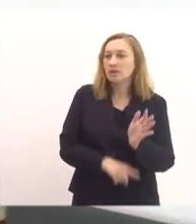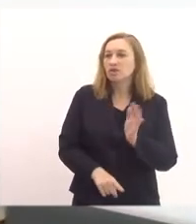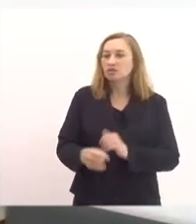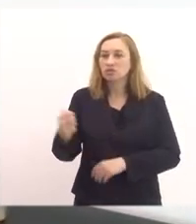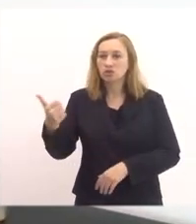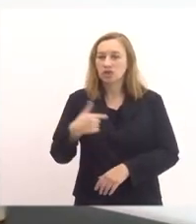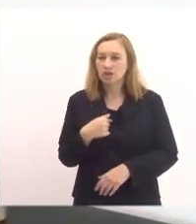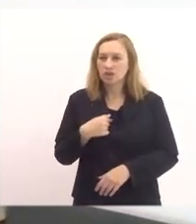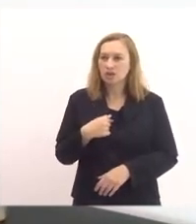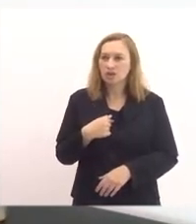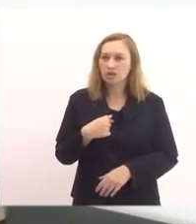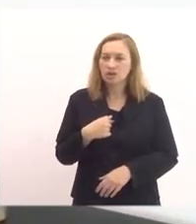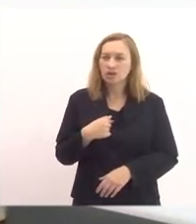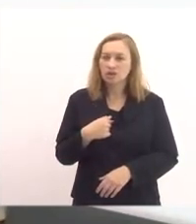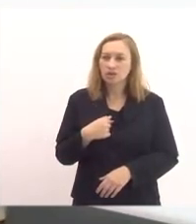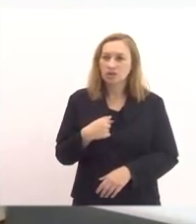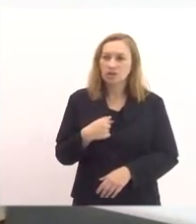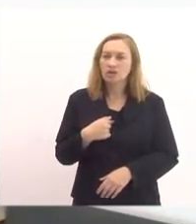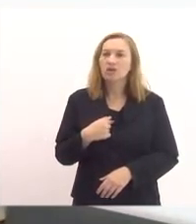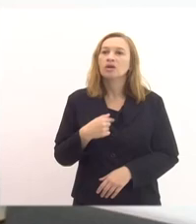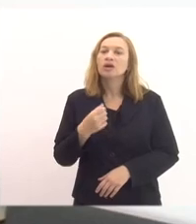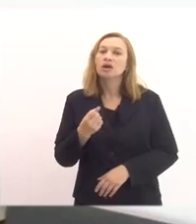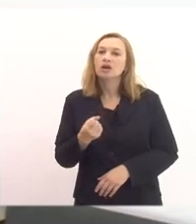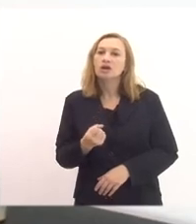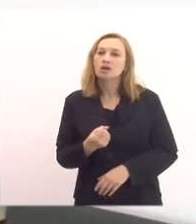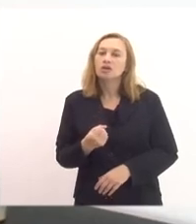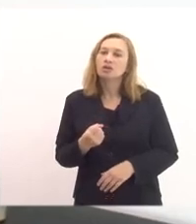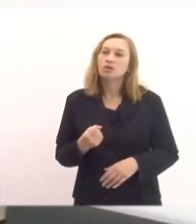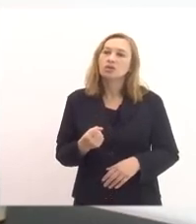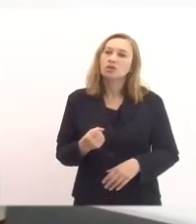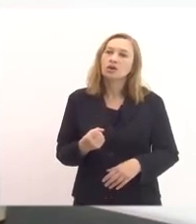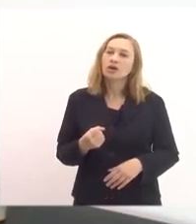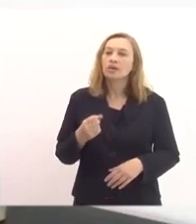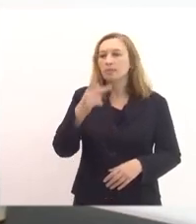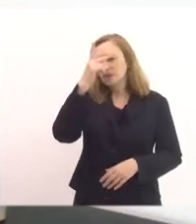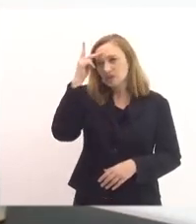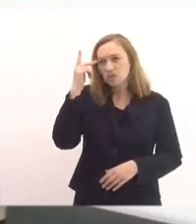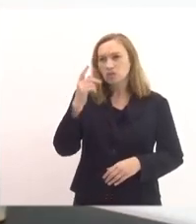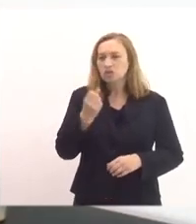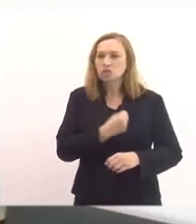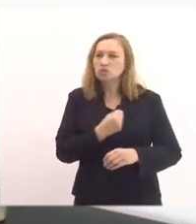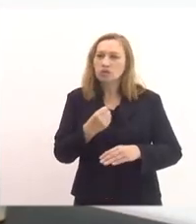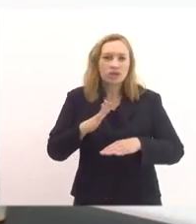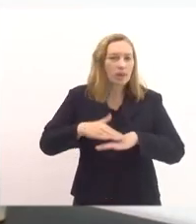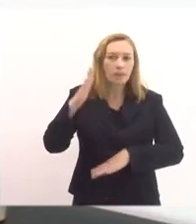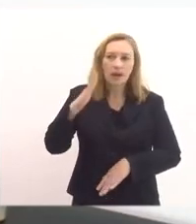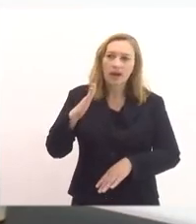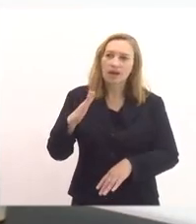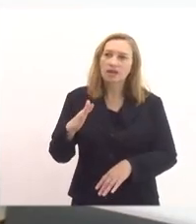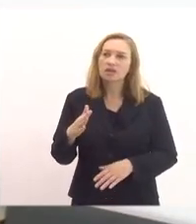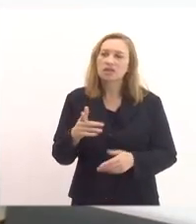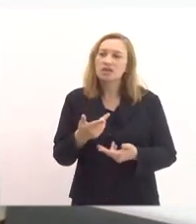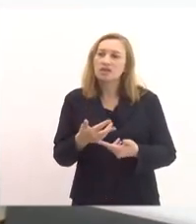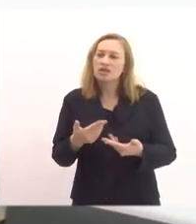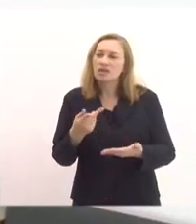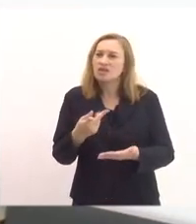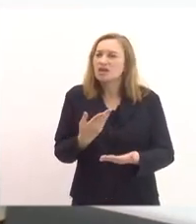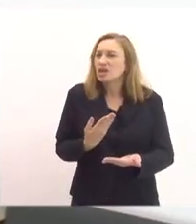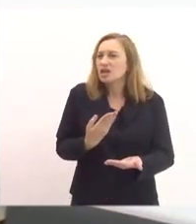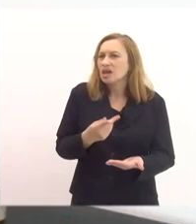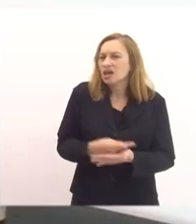notas superior ao que o edital permitia. Enfim, são 19 vícios administrativos